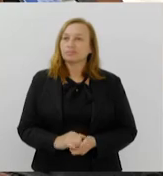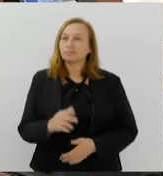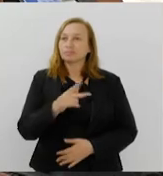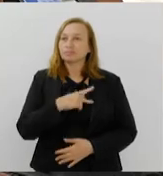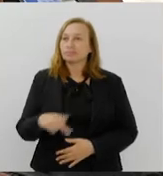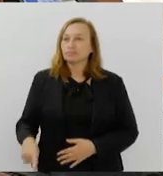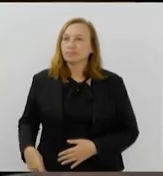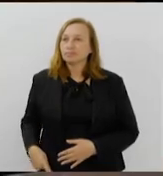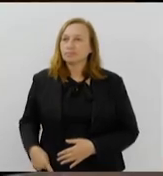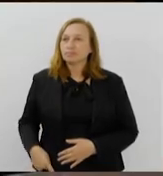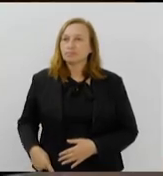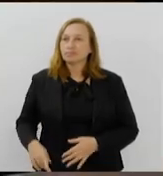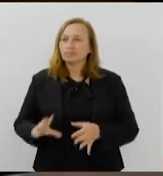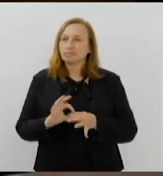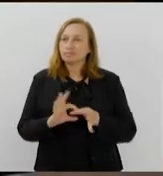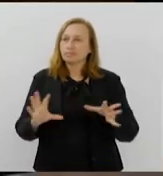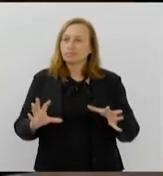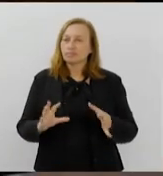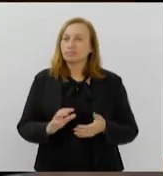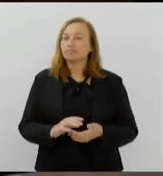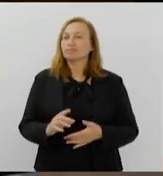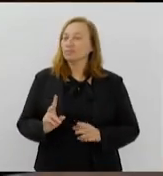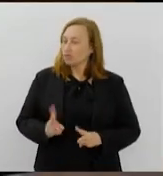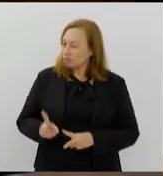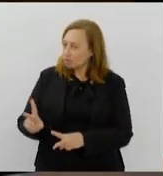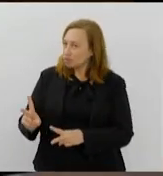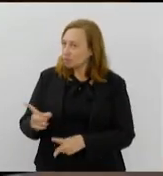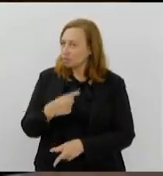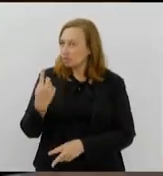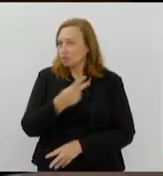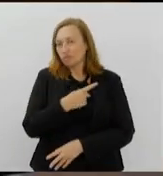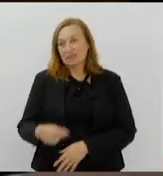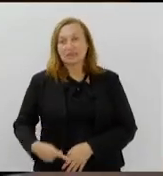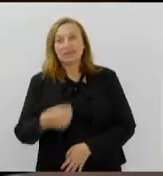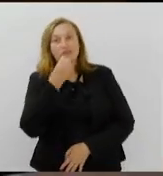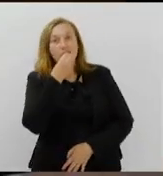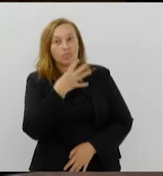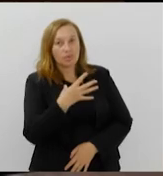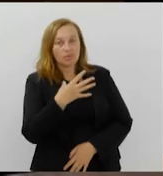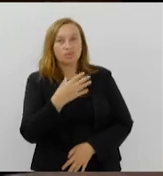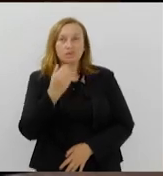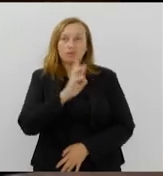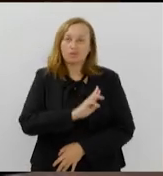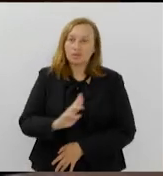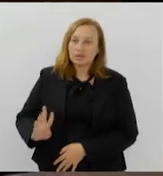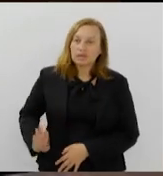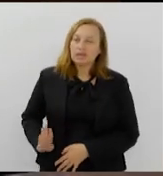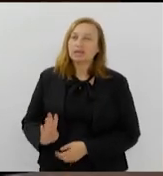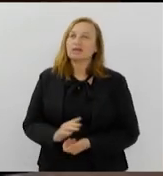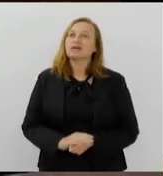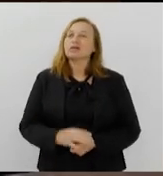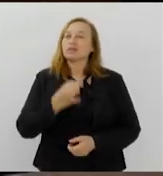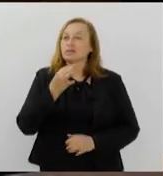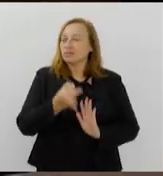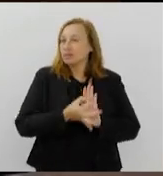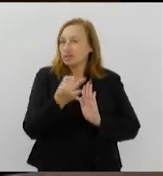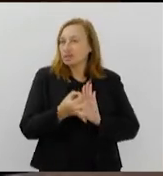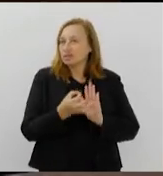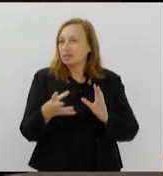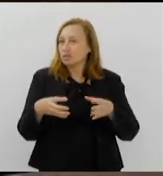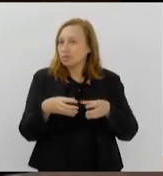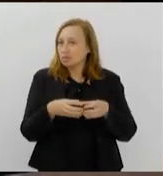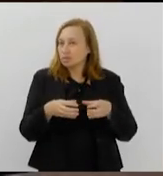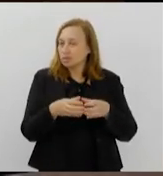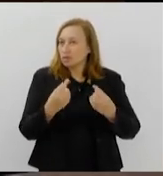Presidente democrático, ainda nosso presidente, ainda bem, Bacelar, o parecer da Comissão